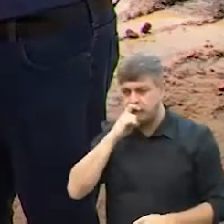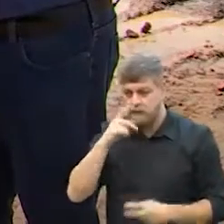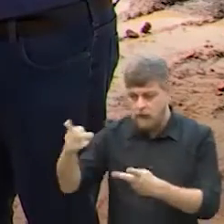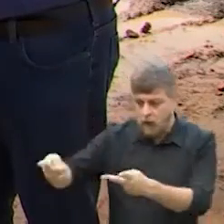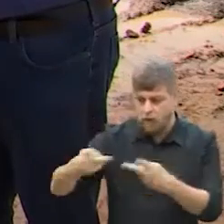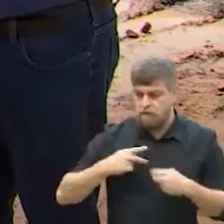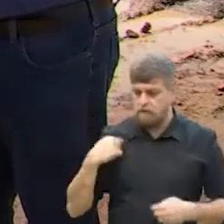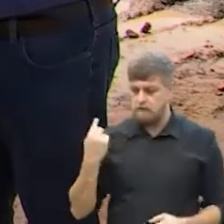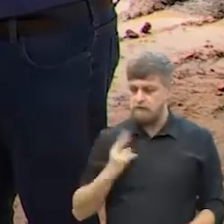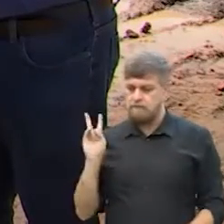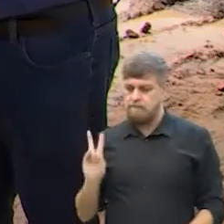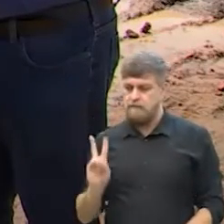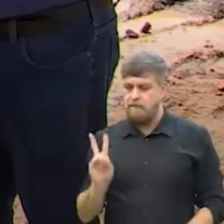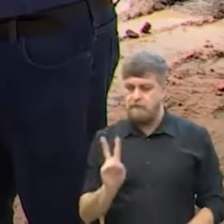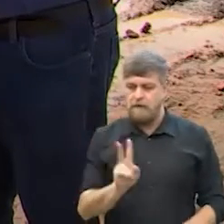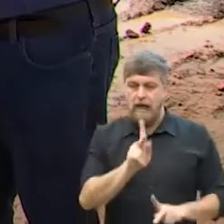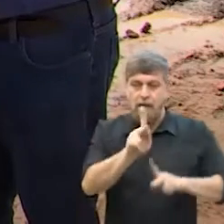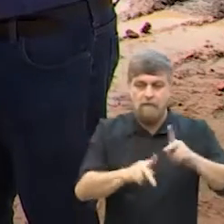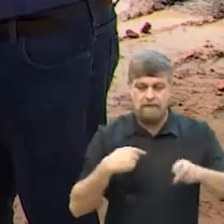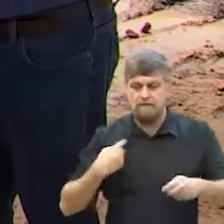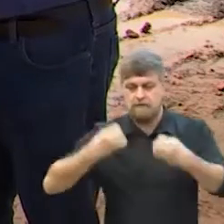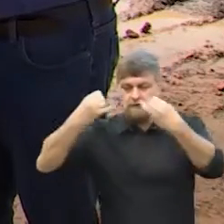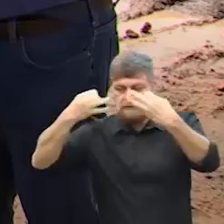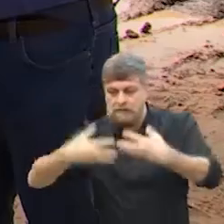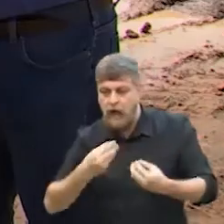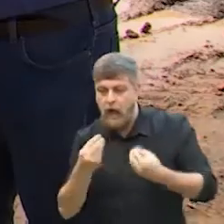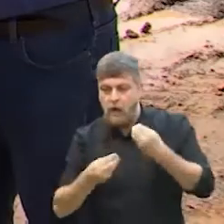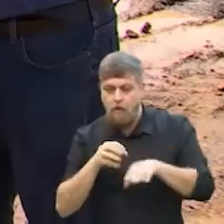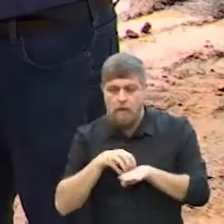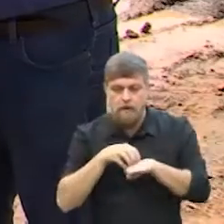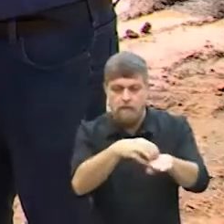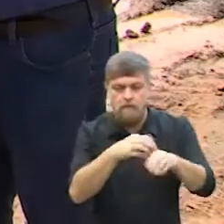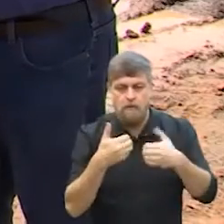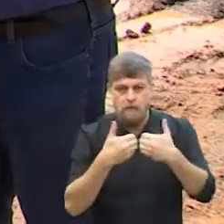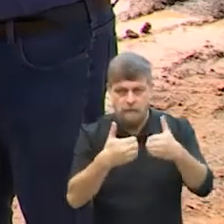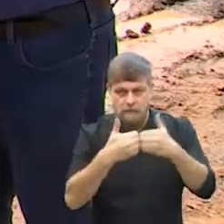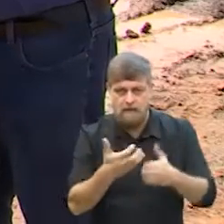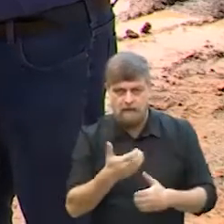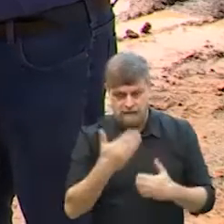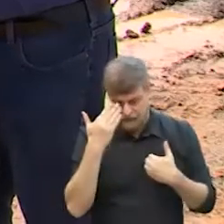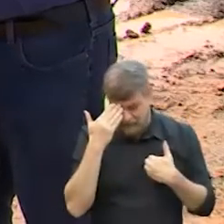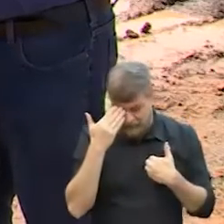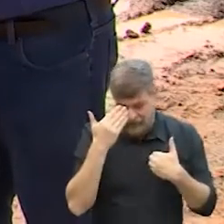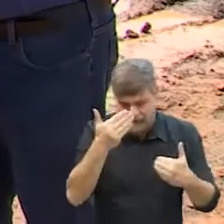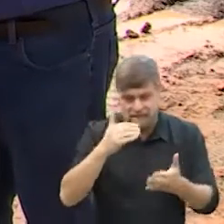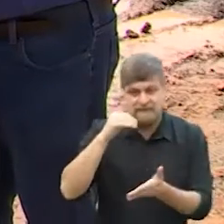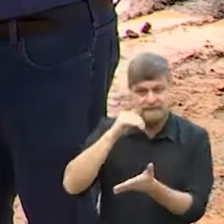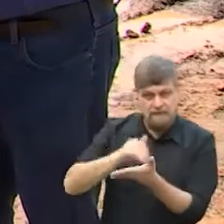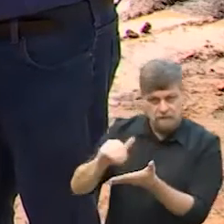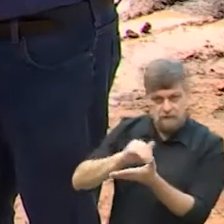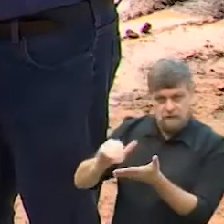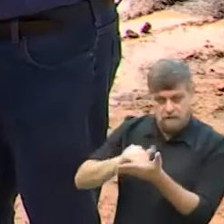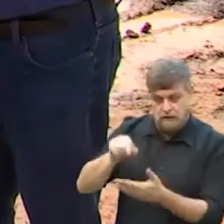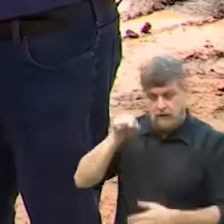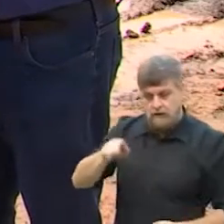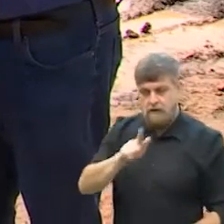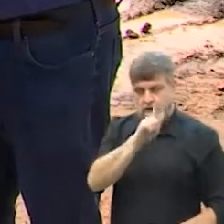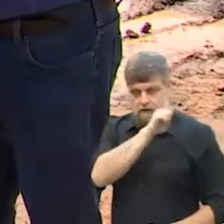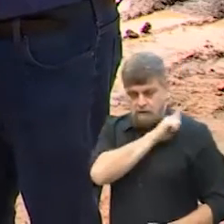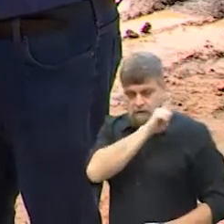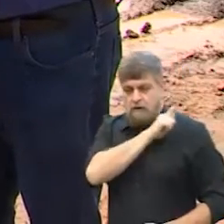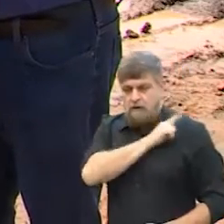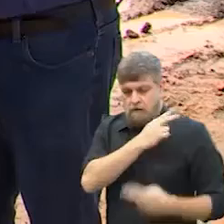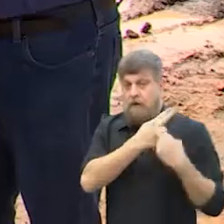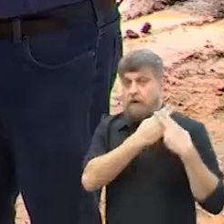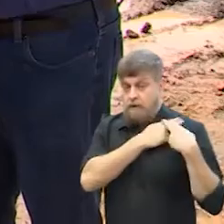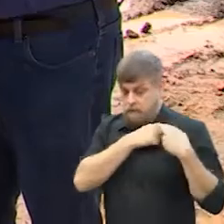para que a gente viesse aqui dar explicação para a população do andamento da obra. Queria também agradecer e parabenizar o secretário Barreiro, que é